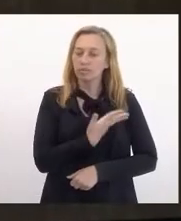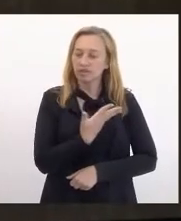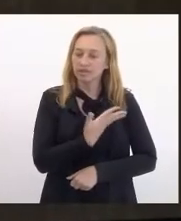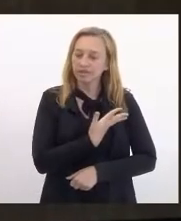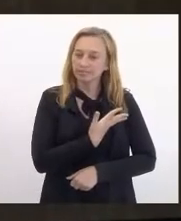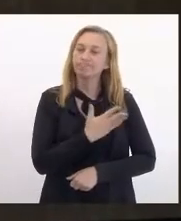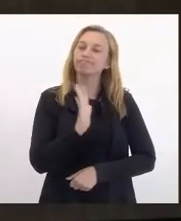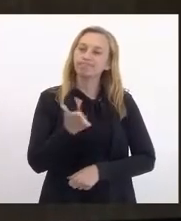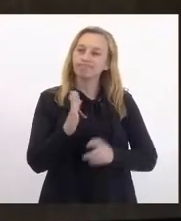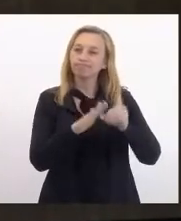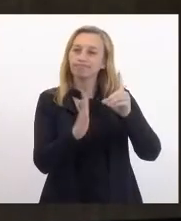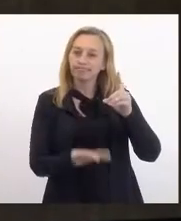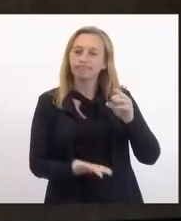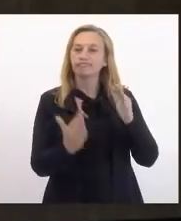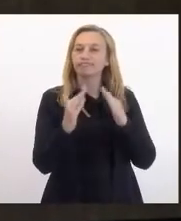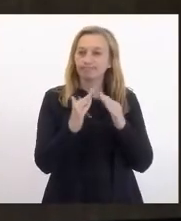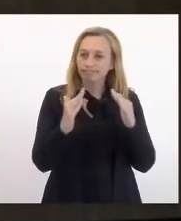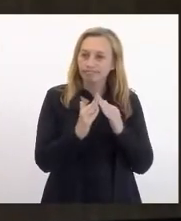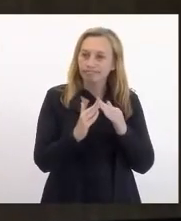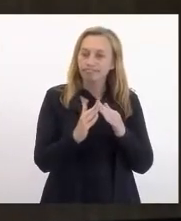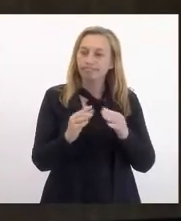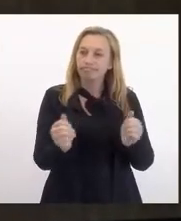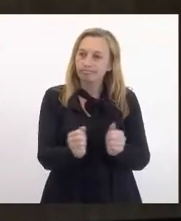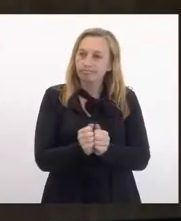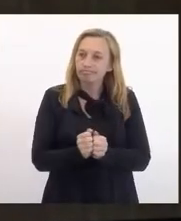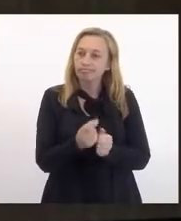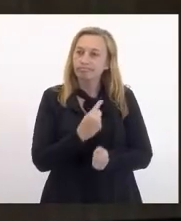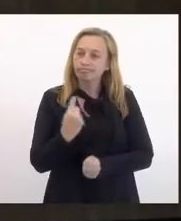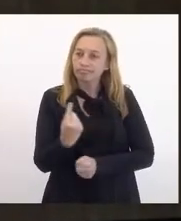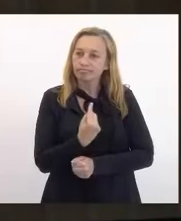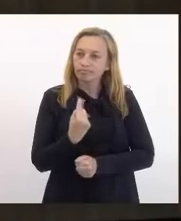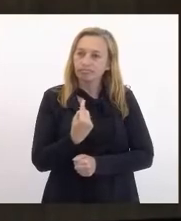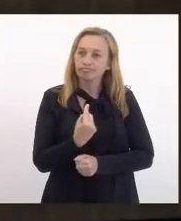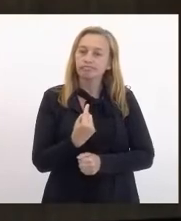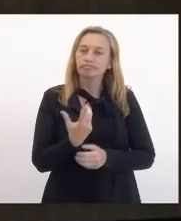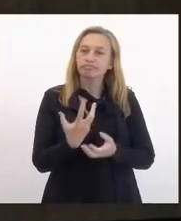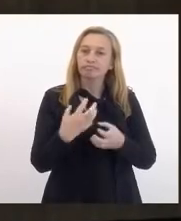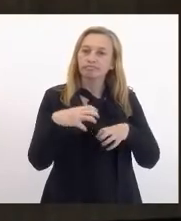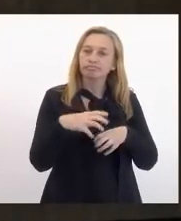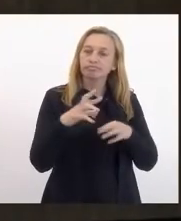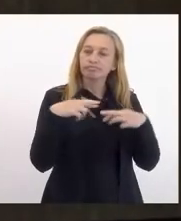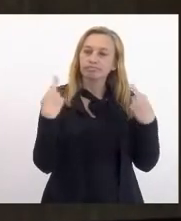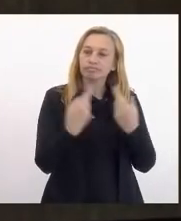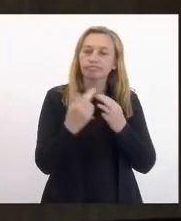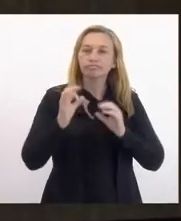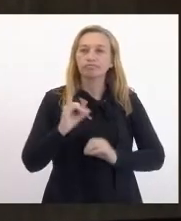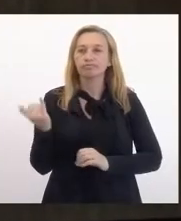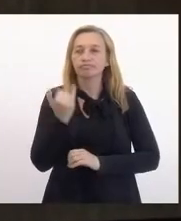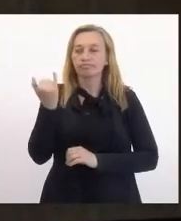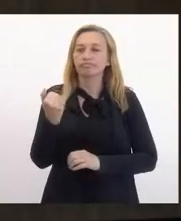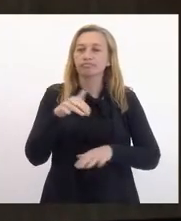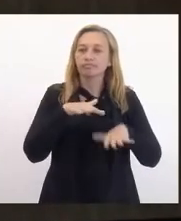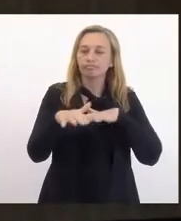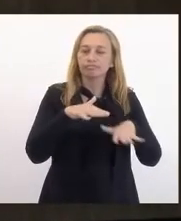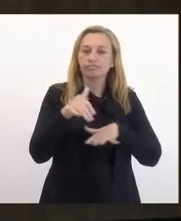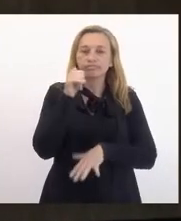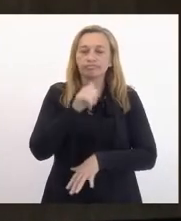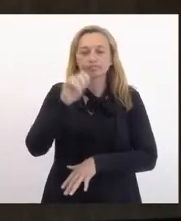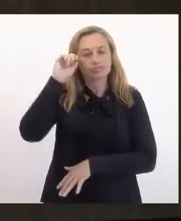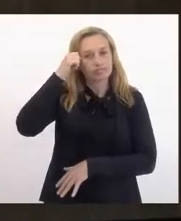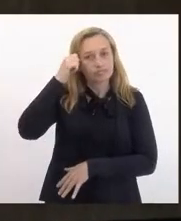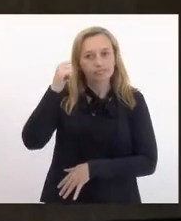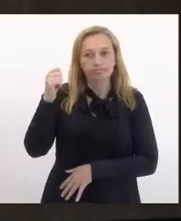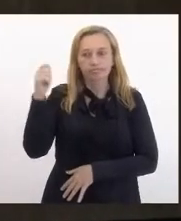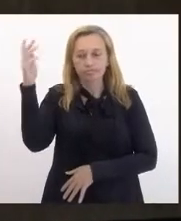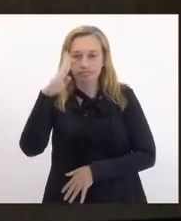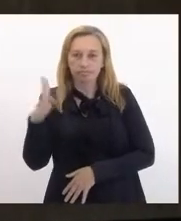já foi homenageada nesta casa e que estará conosco fazendo uma conferência importante sobre o movimento de mulheres negras no Brasil e a